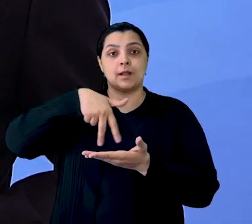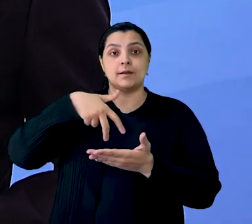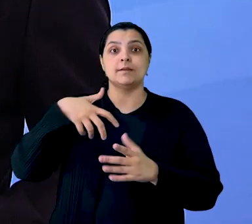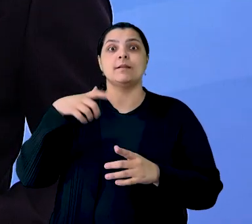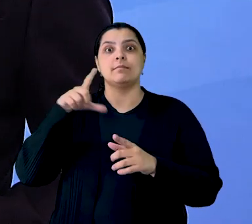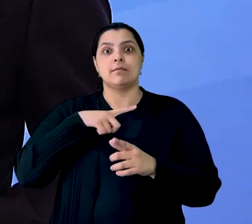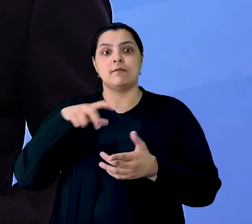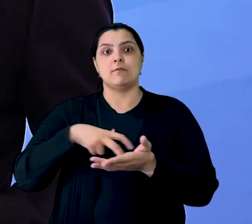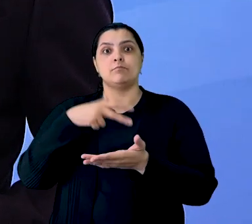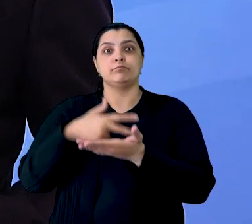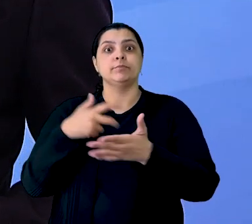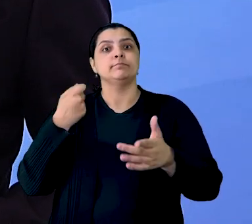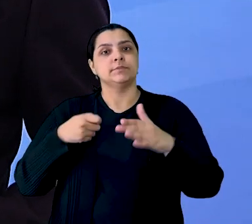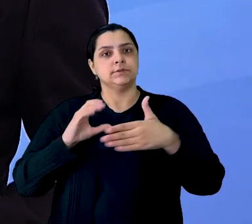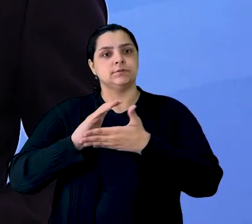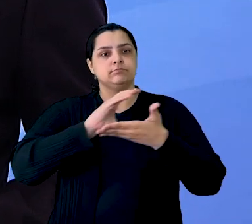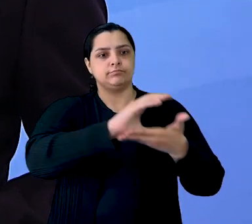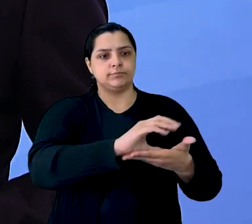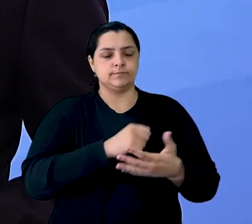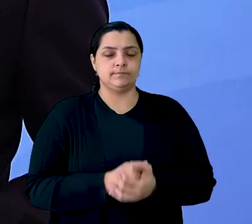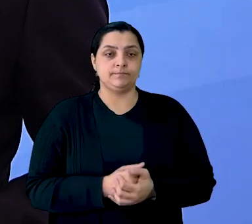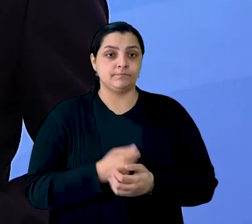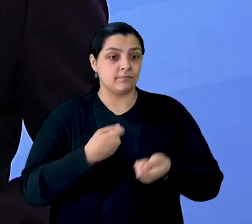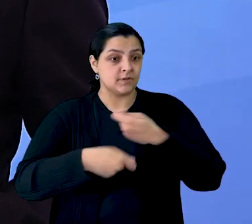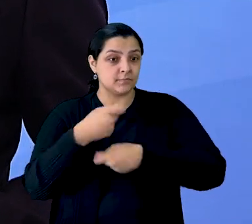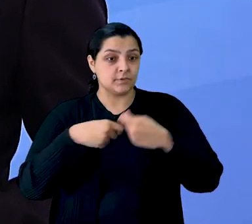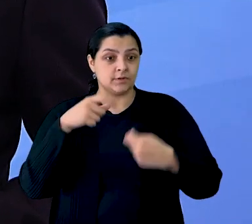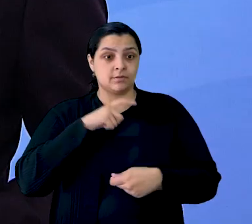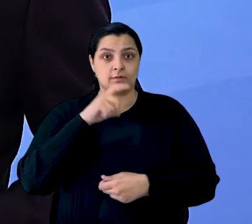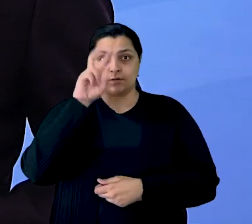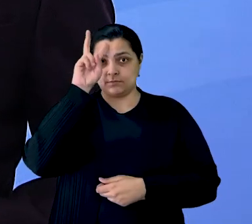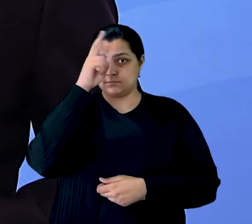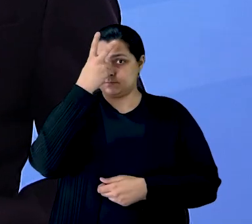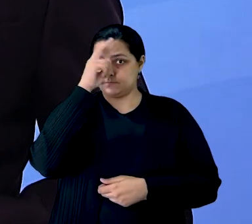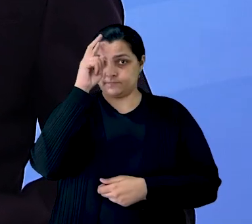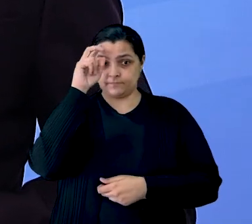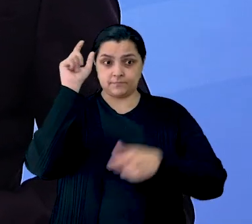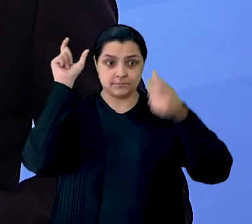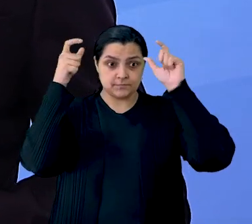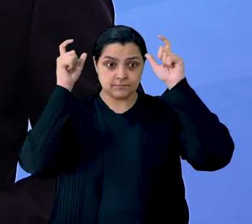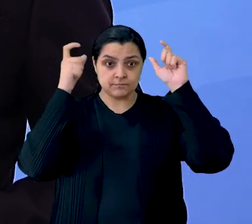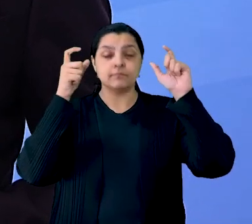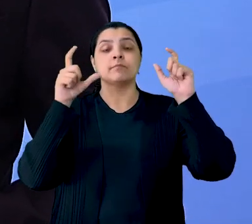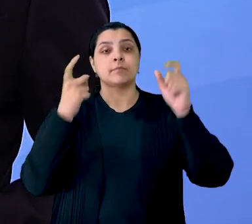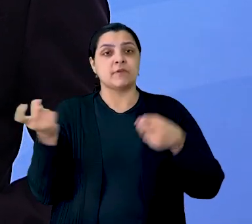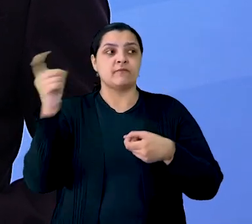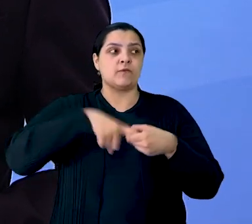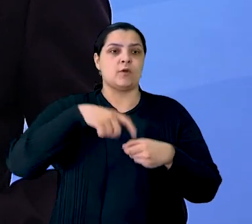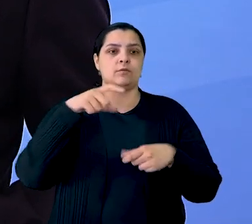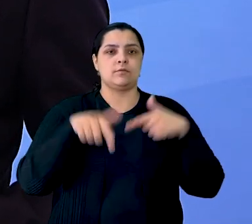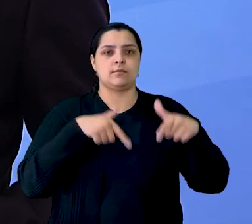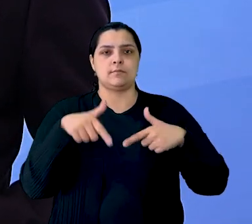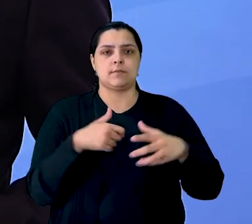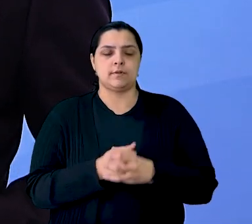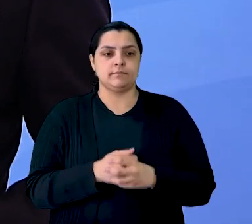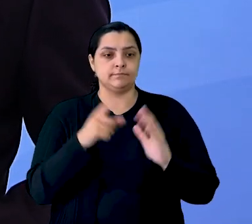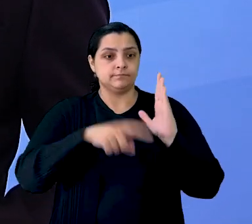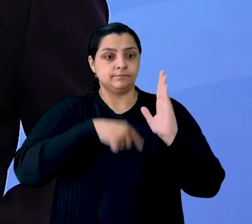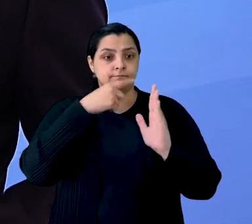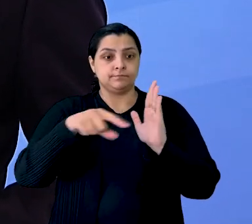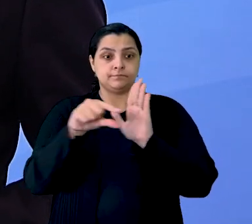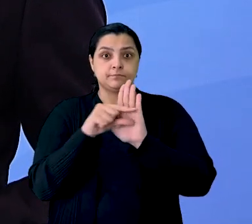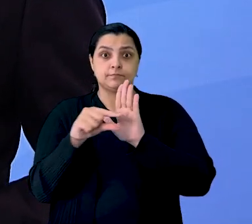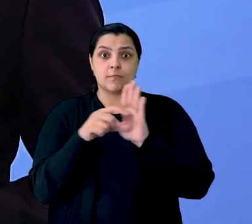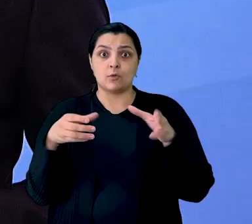lesionou bailarina. Técnico de processo administrativo com transtorno bipolar obtém reintegração ao emprego.